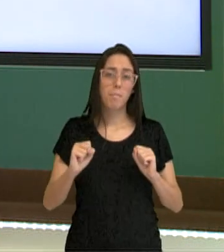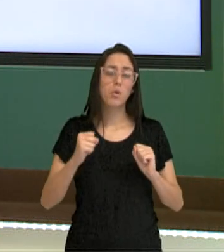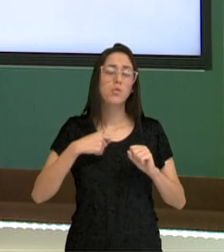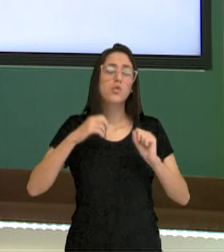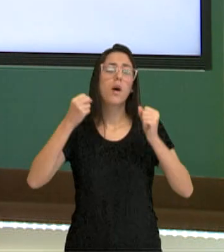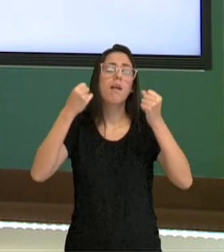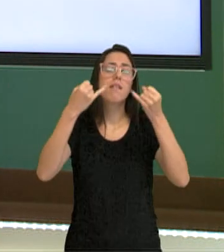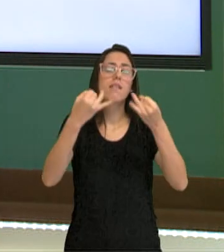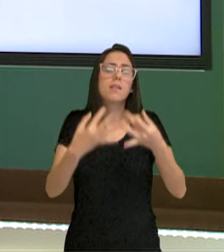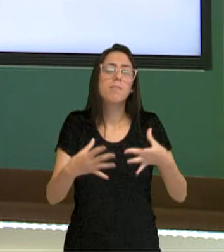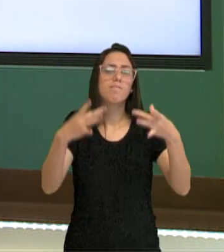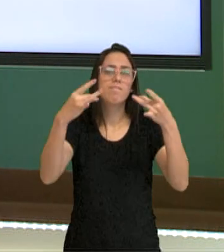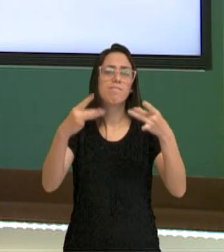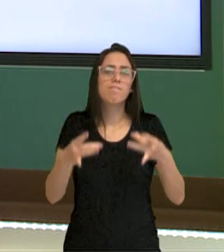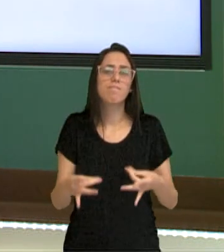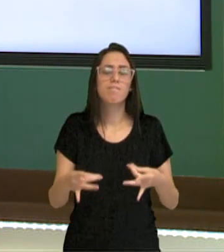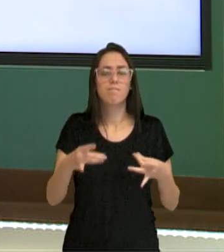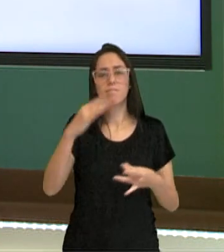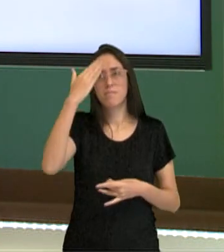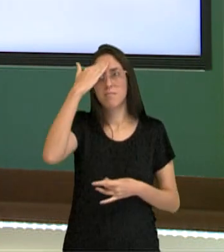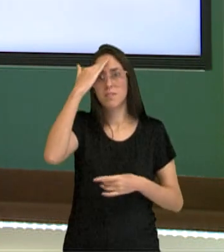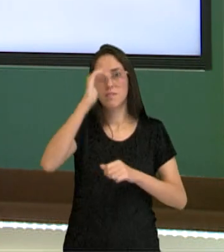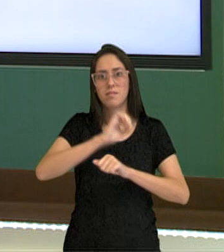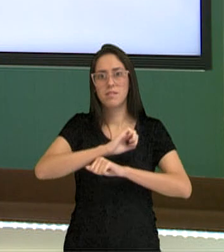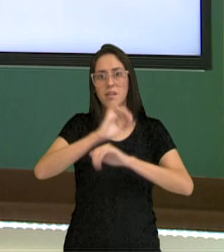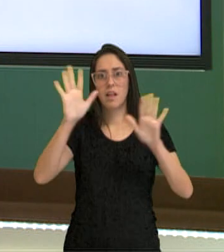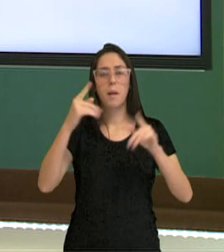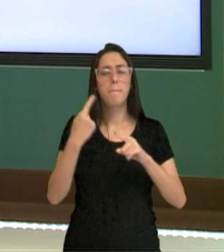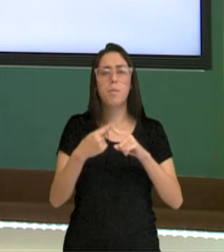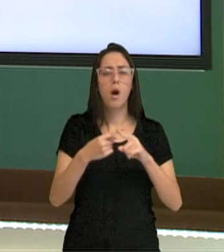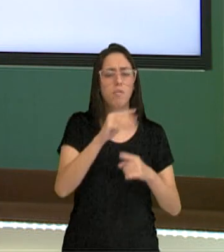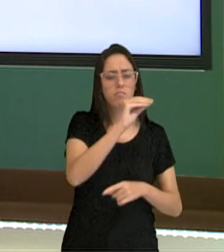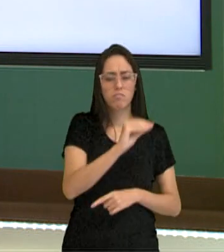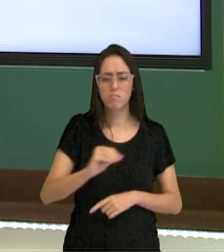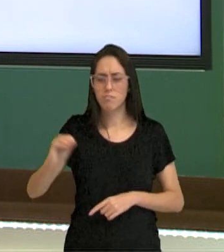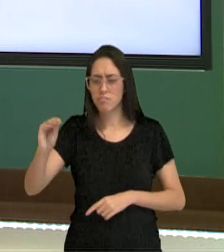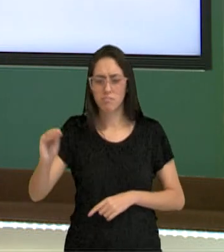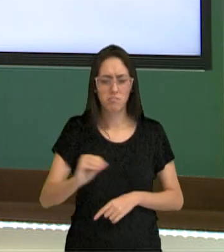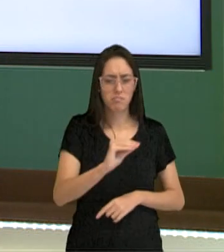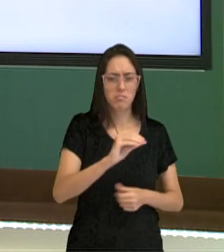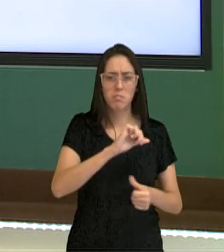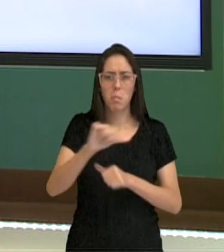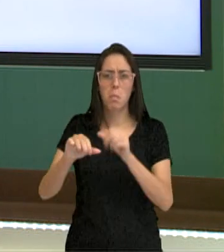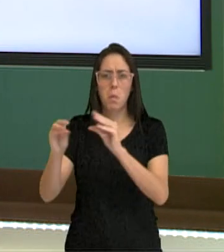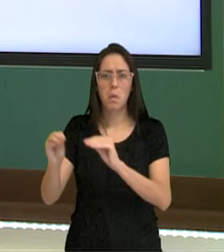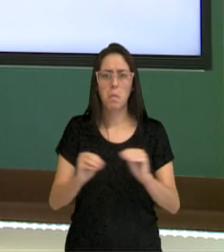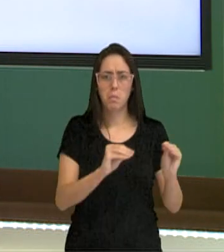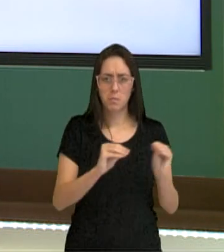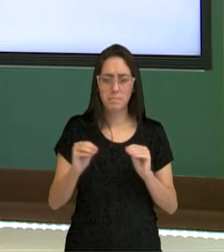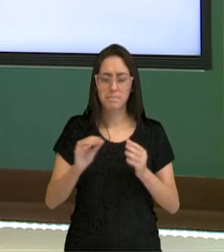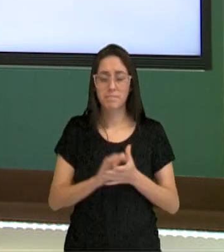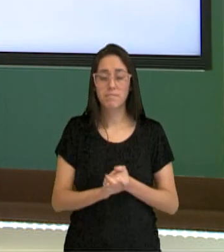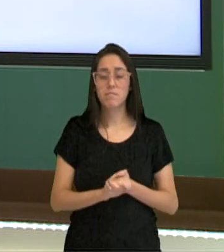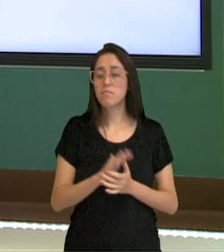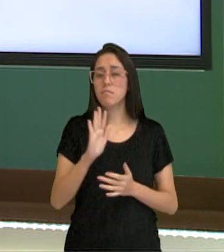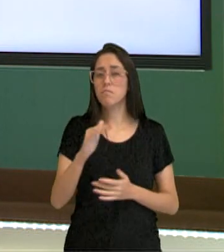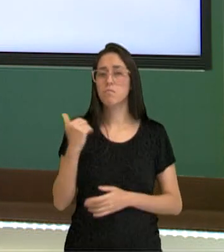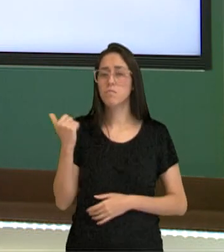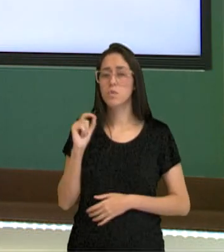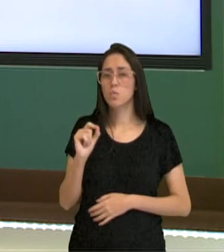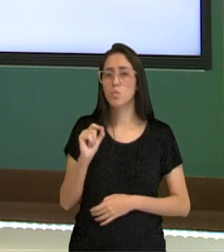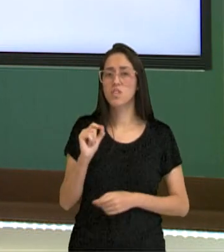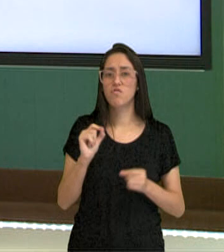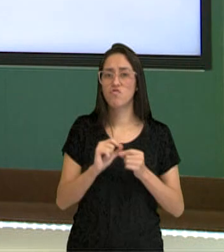o porquê que a gente faz essa história de ficar passando de um lado para o outro. Tá bom? Então, aqui agora, o que, que eu vou fazer? Esse 3